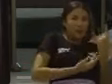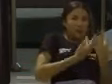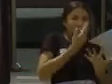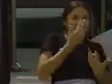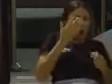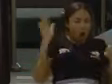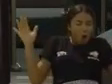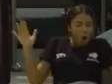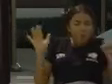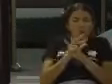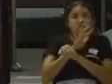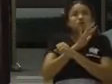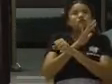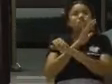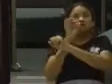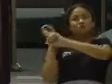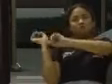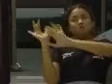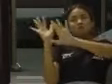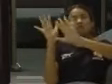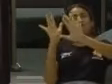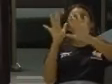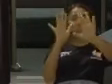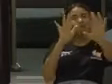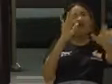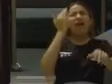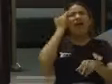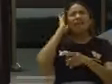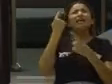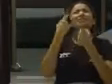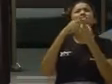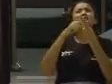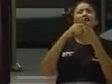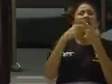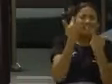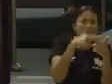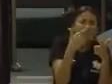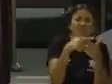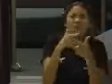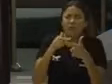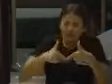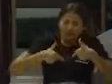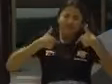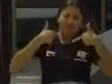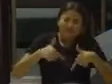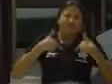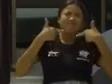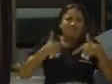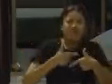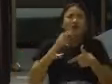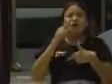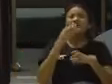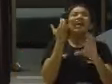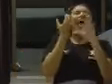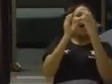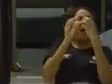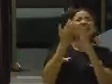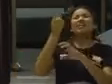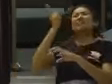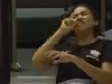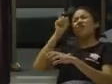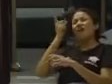abasteço com a minha graça. Entende? Porque entra luta e sai luta, e você está cantando o hino da